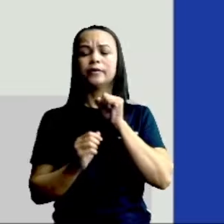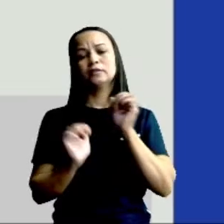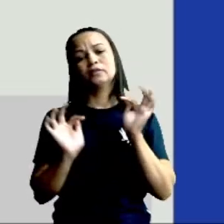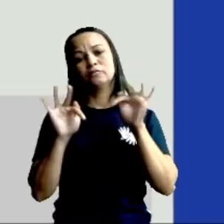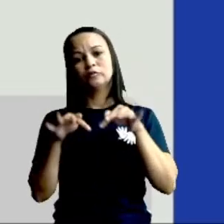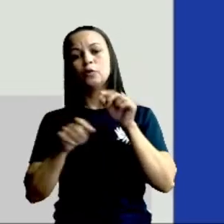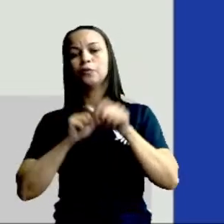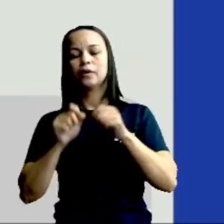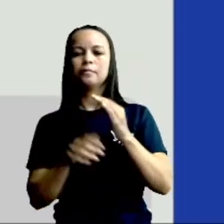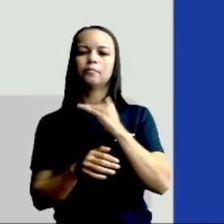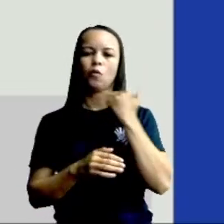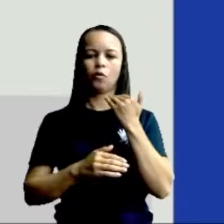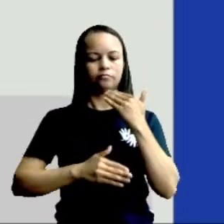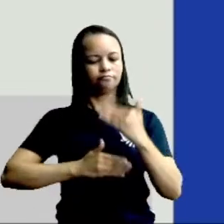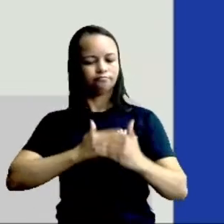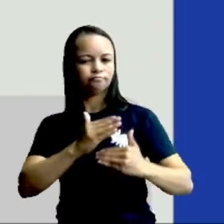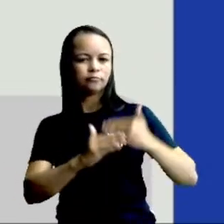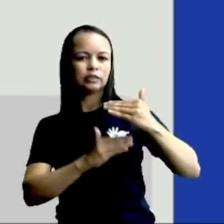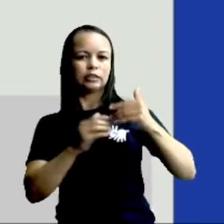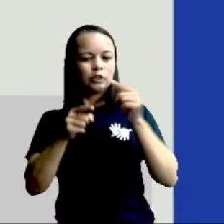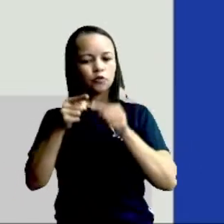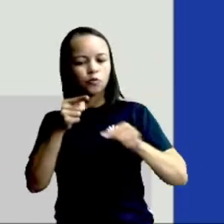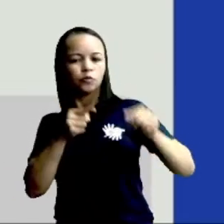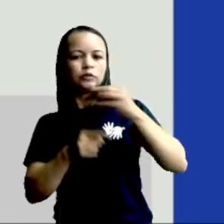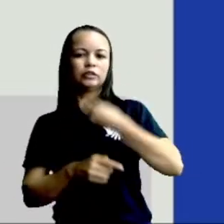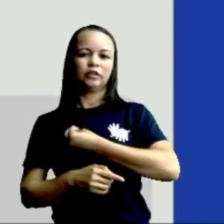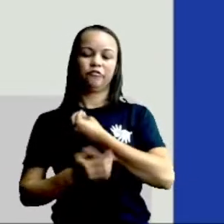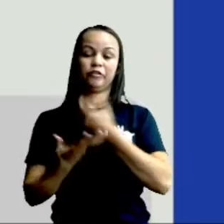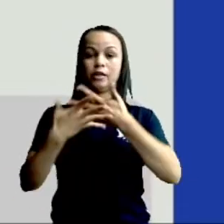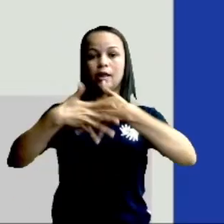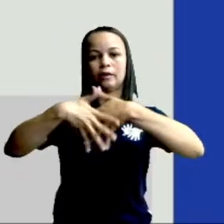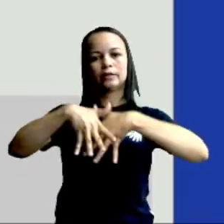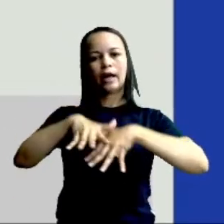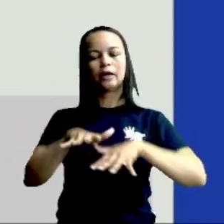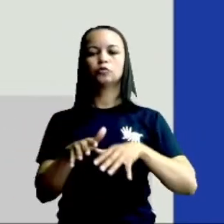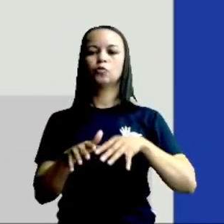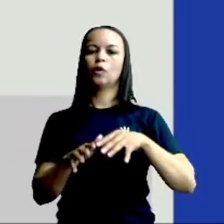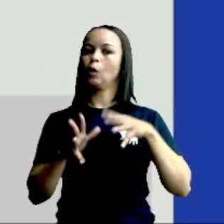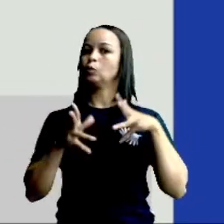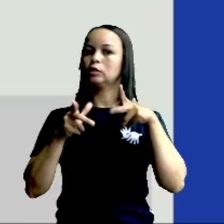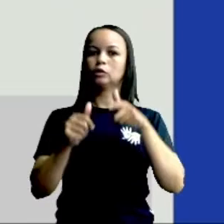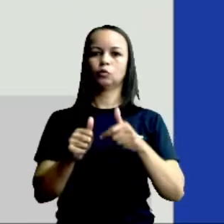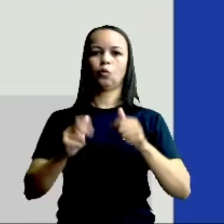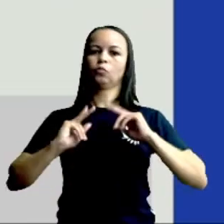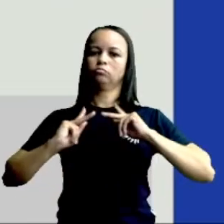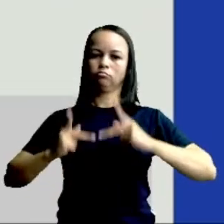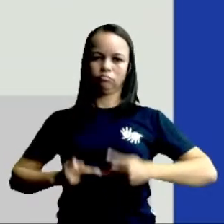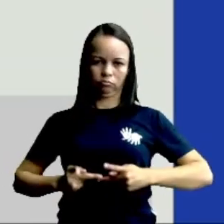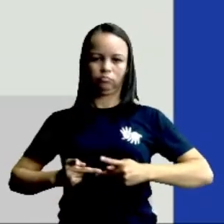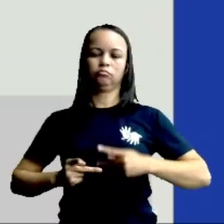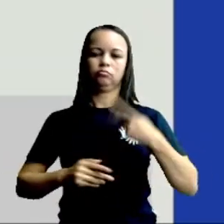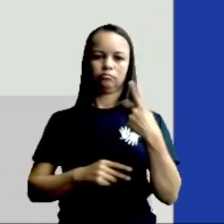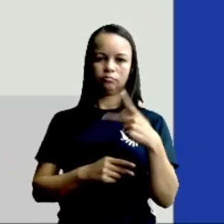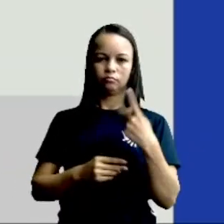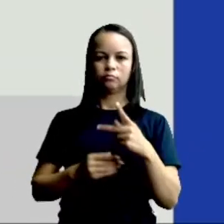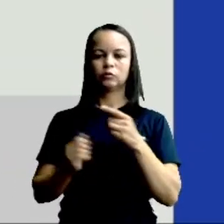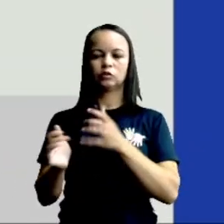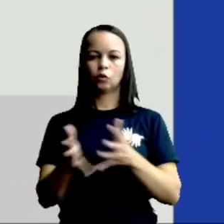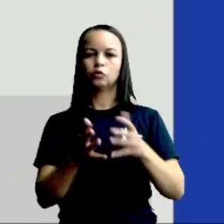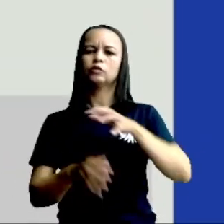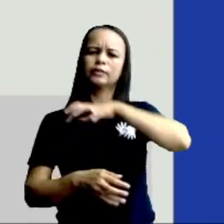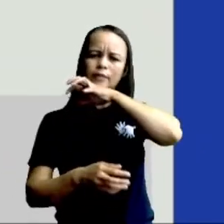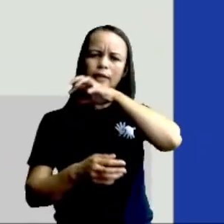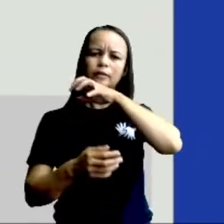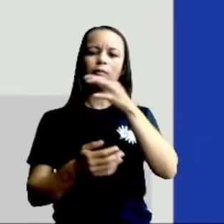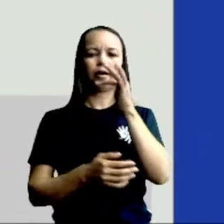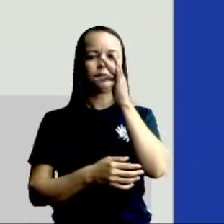morrem. Isso faz parte do ciclo de vida natural, normal de todo ser humano, passa por esse ciclo de vida, todos os